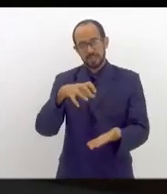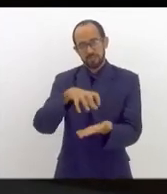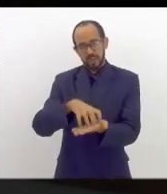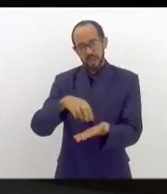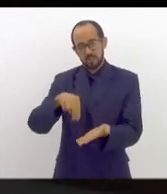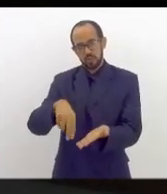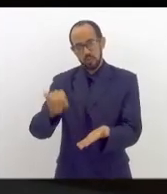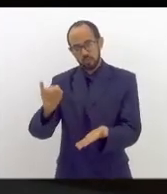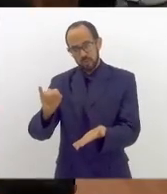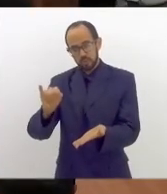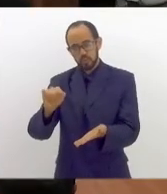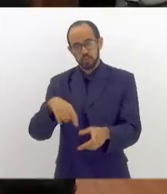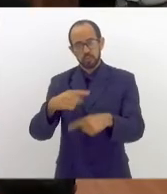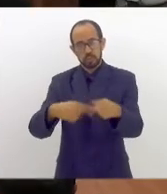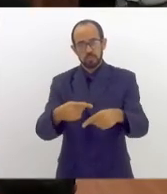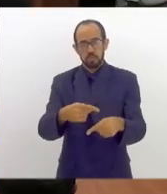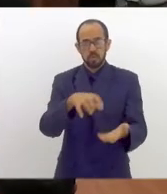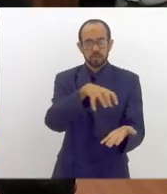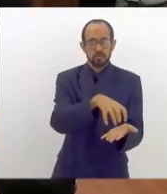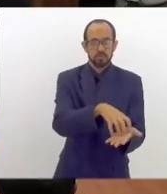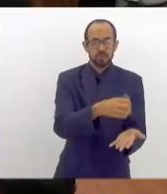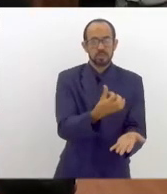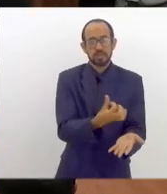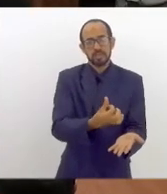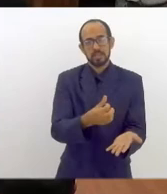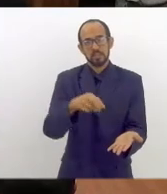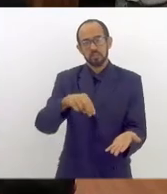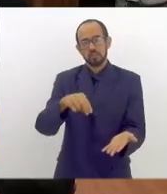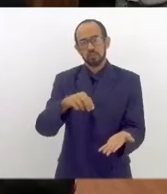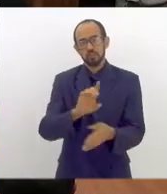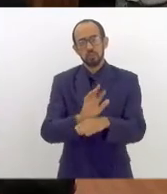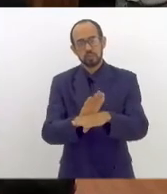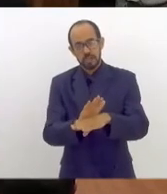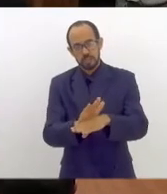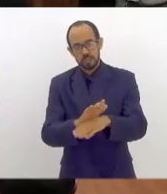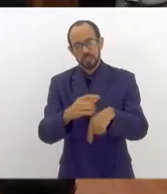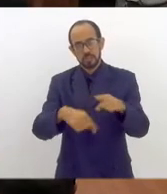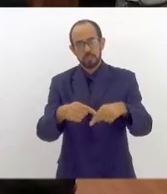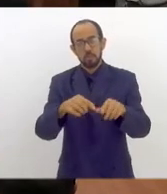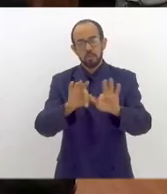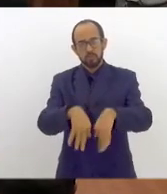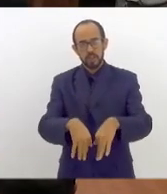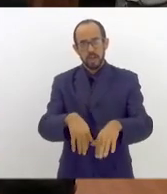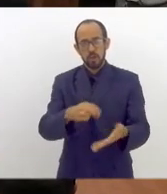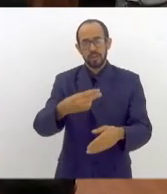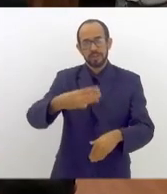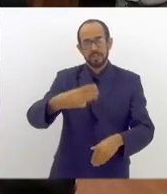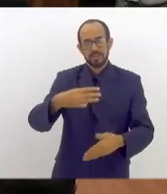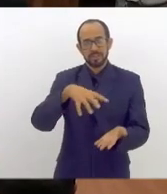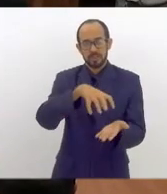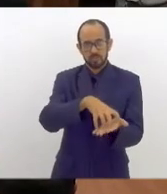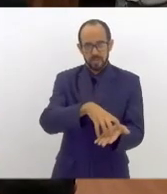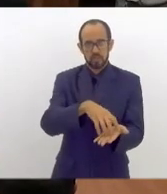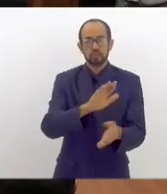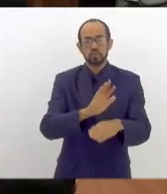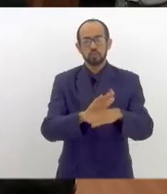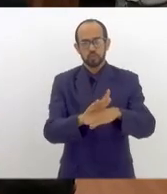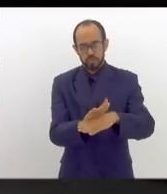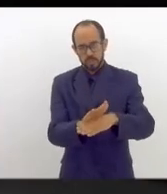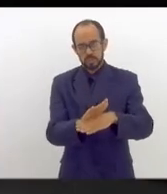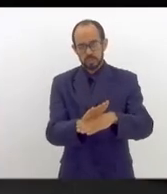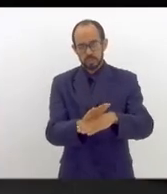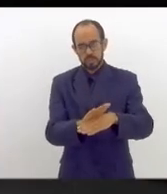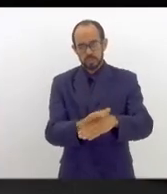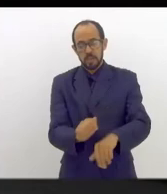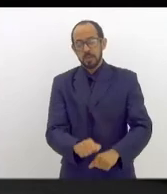na sexta vara cível de Duque de Caxias e finalmente na terceira vara criminal de Duque de Caxias em